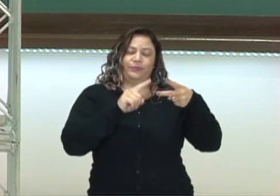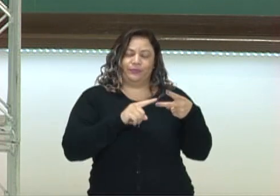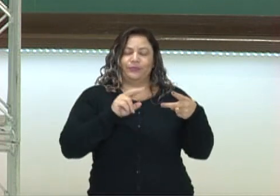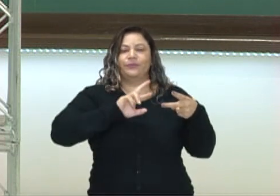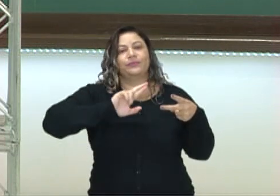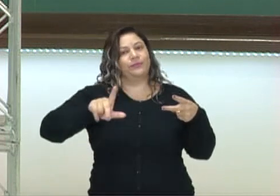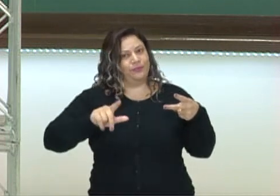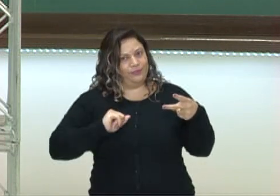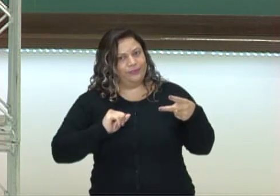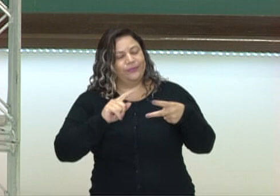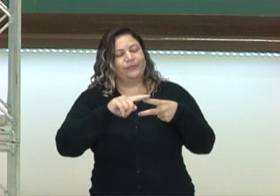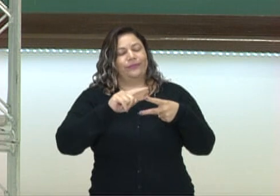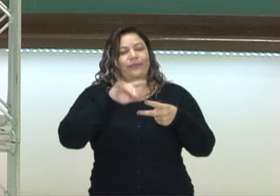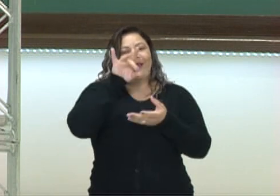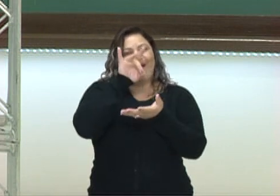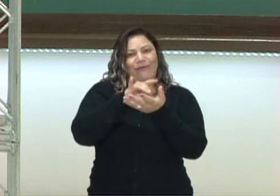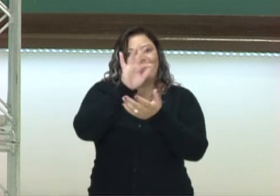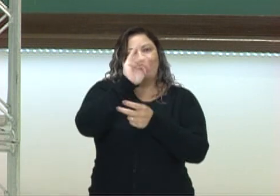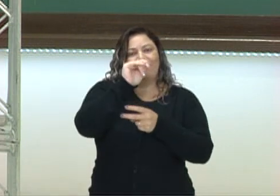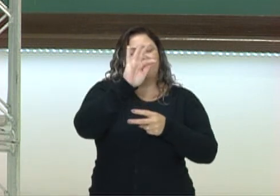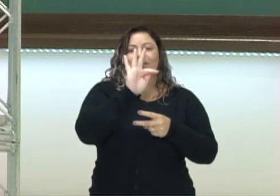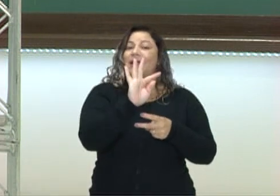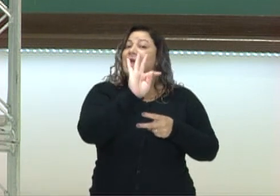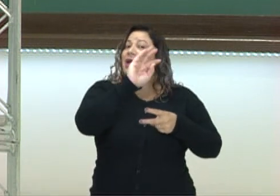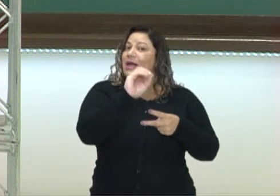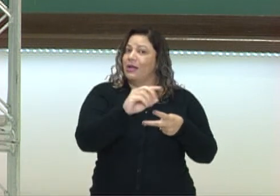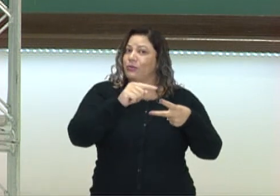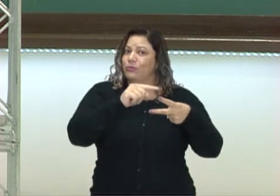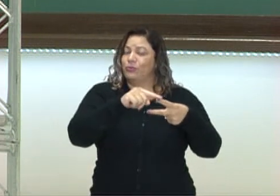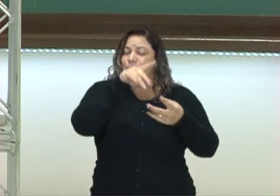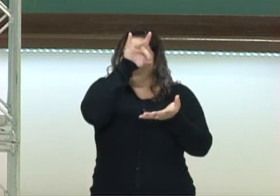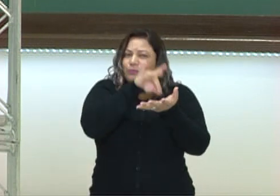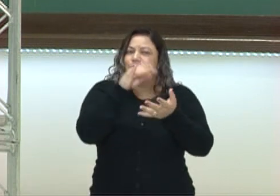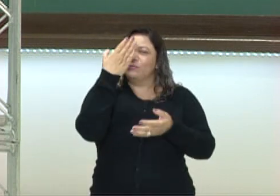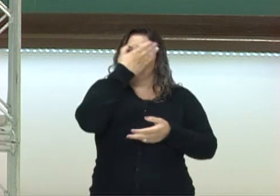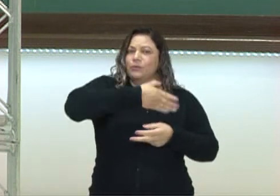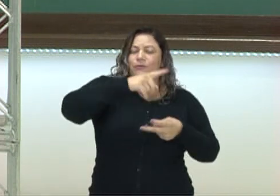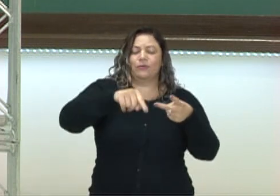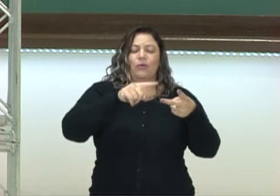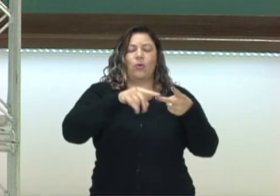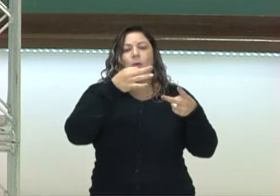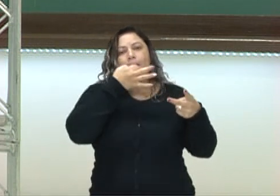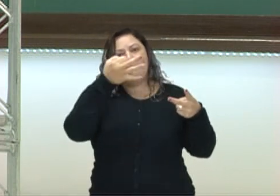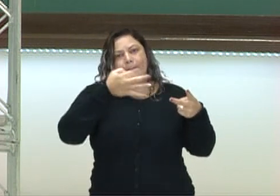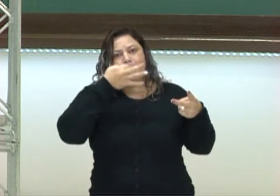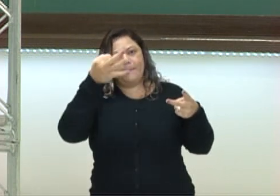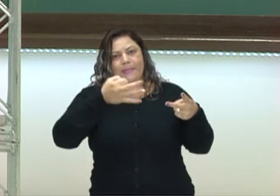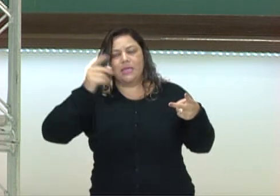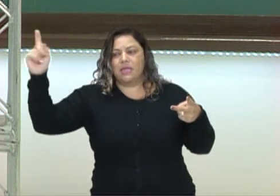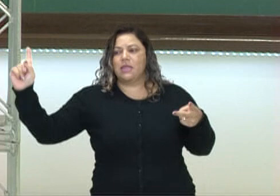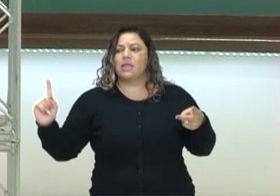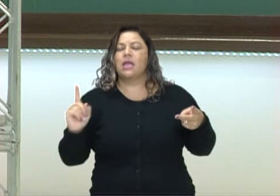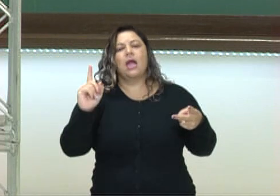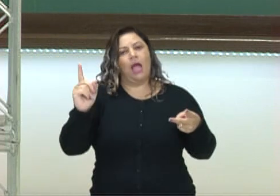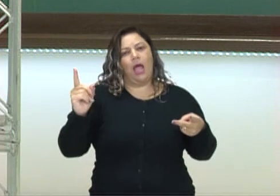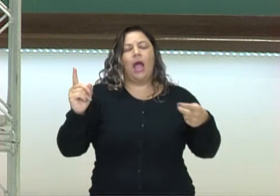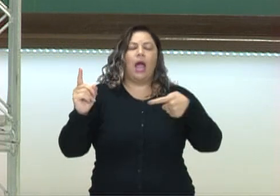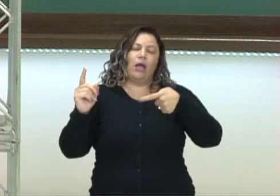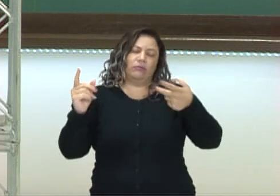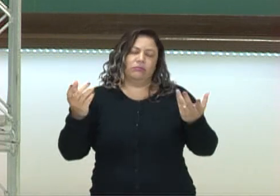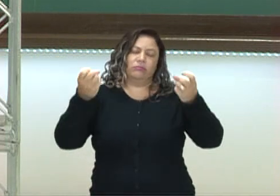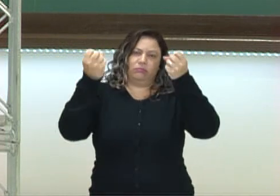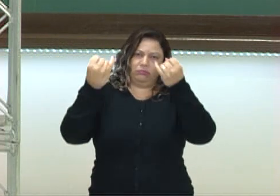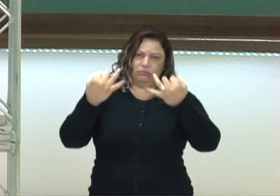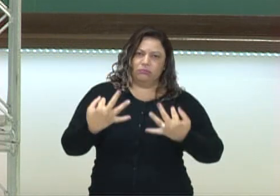opinião. Fato é algo que vem a ser comprovado. A opinião é quando alguém se manifesta a respeito disso